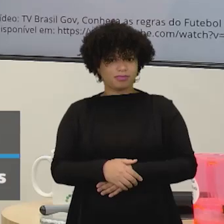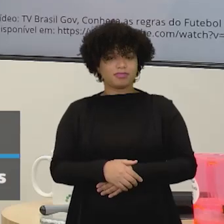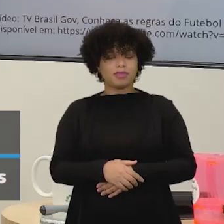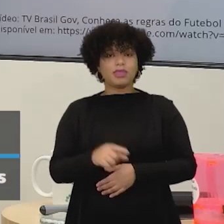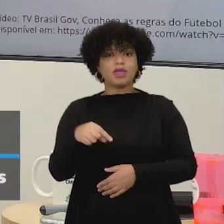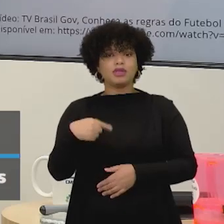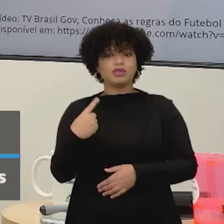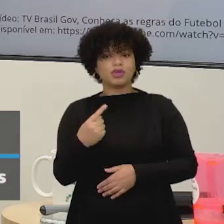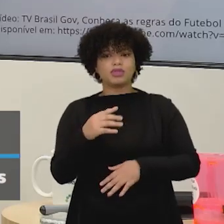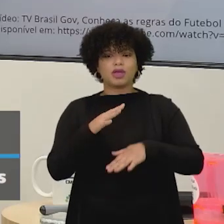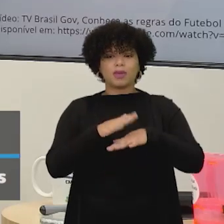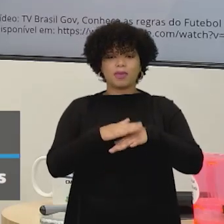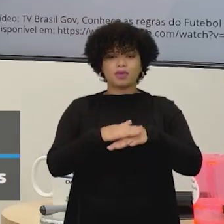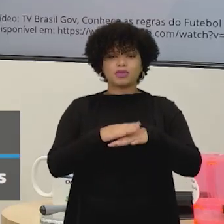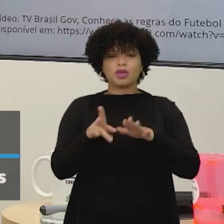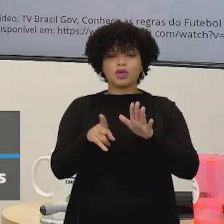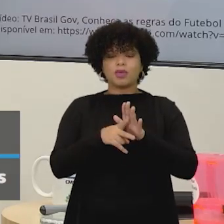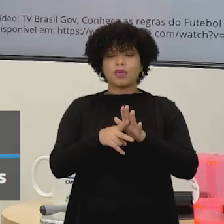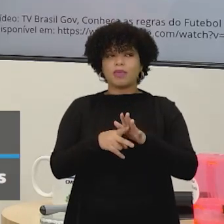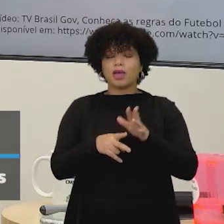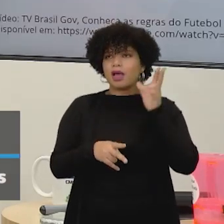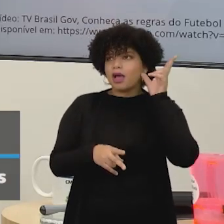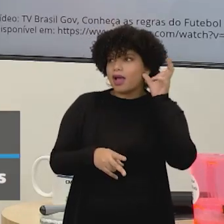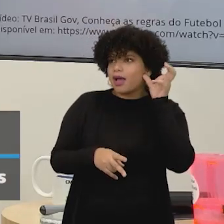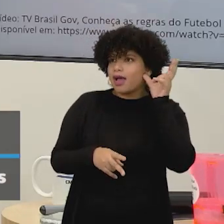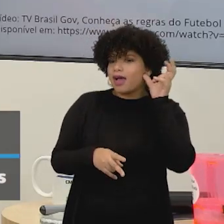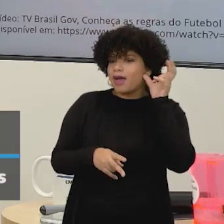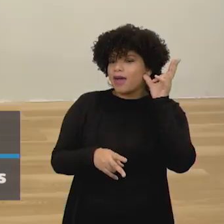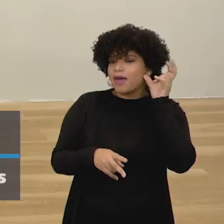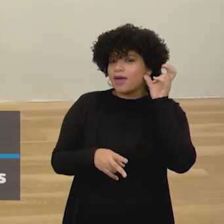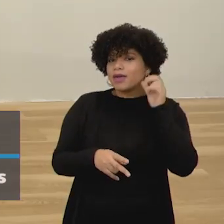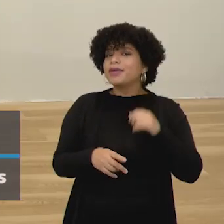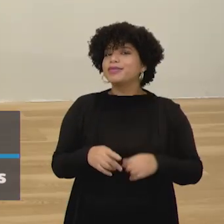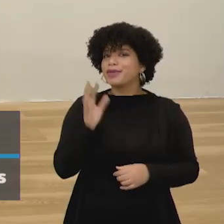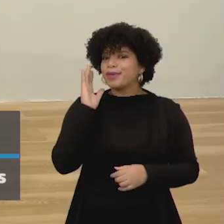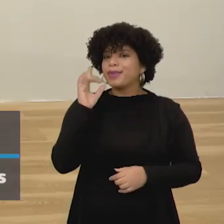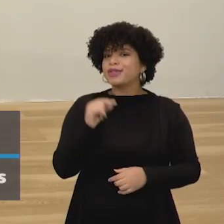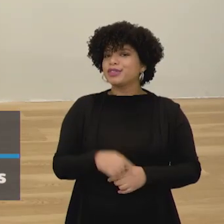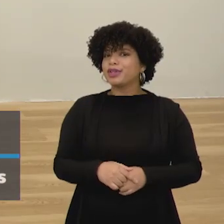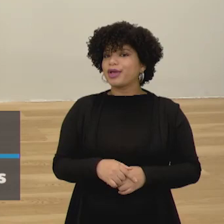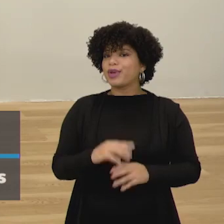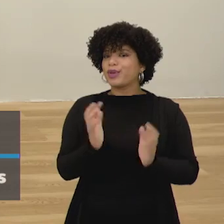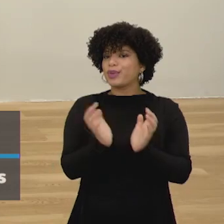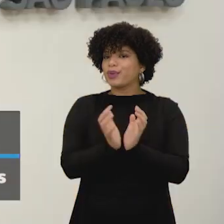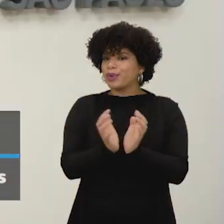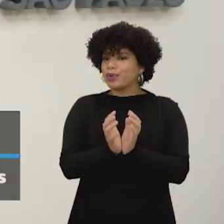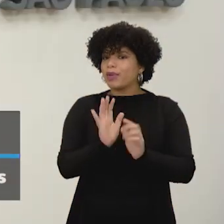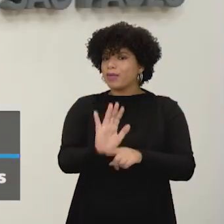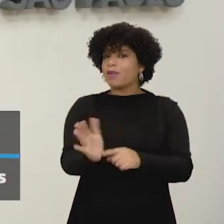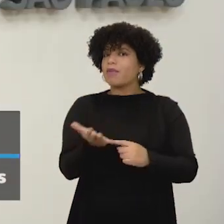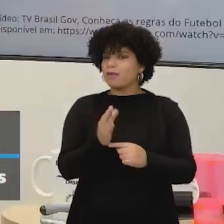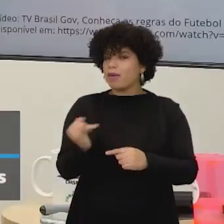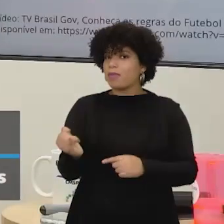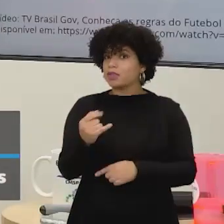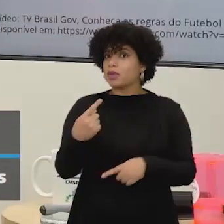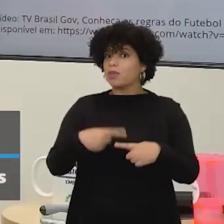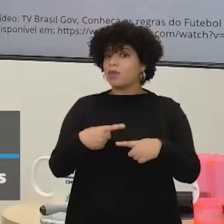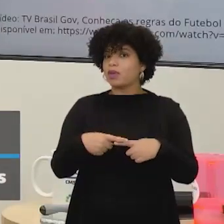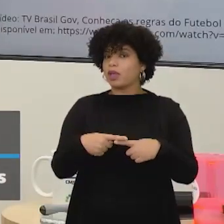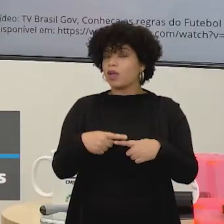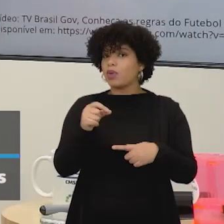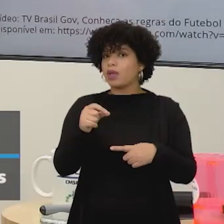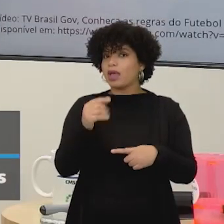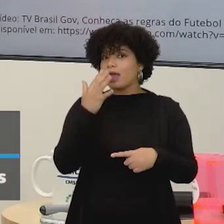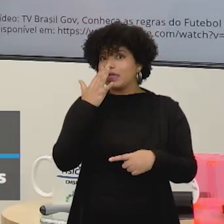aí desenvolvendo a questão do ouvir. Imagina o coletivo como que ele não é importante. Porque você precisa prestar